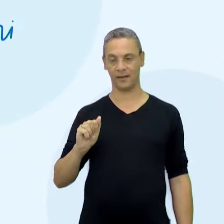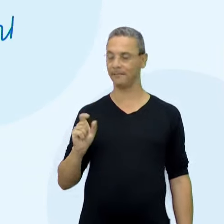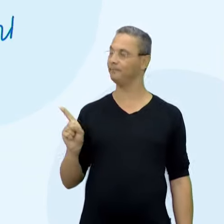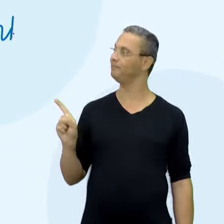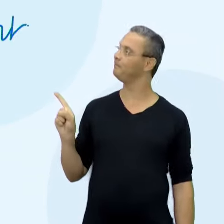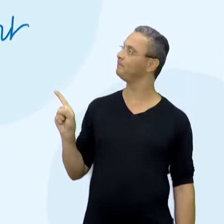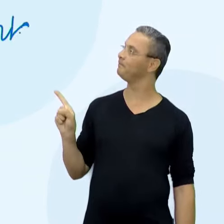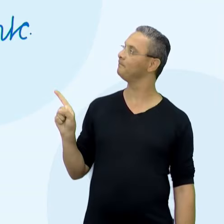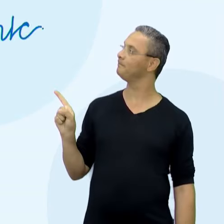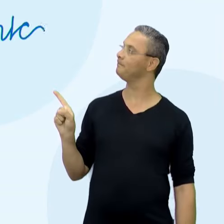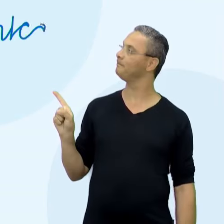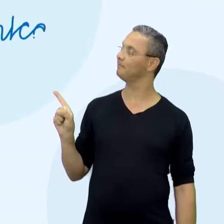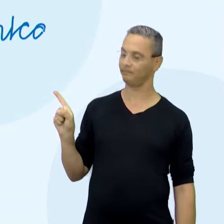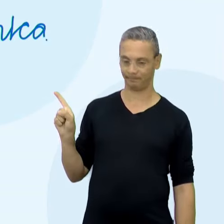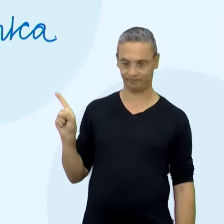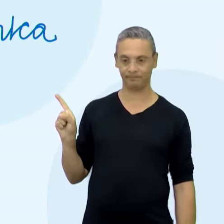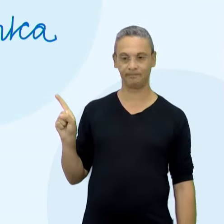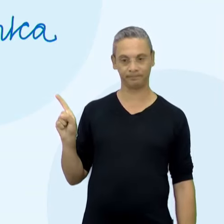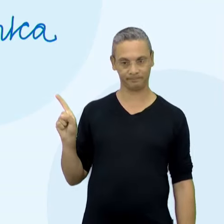elétrica.